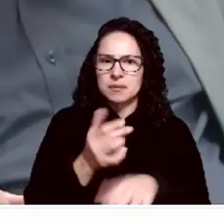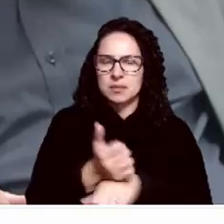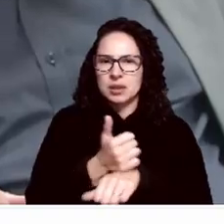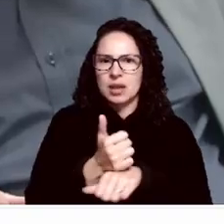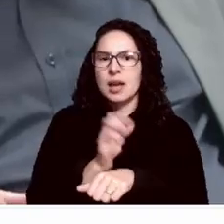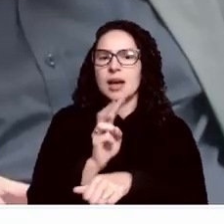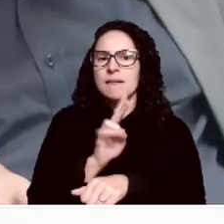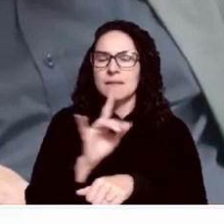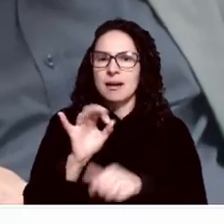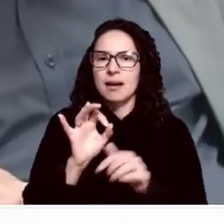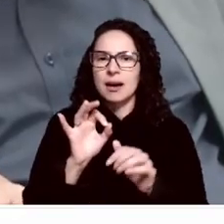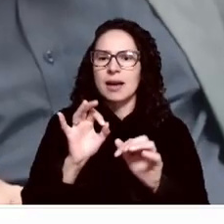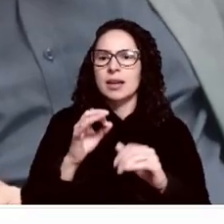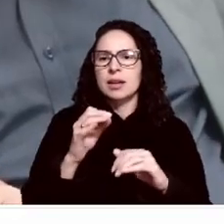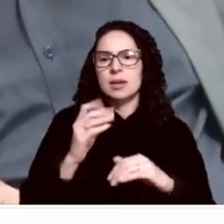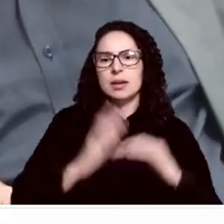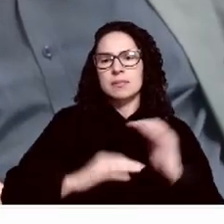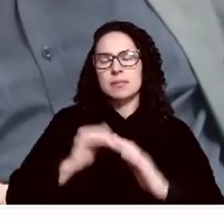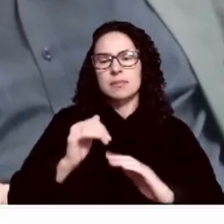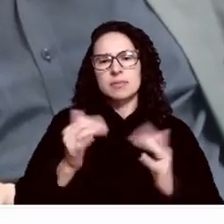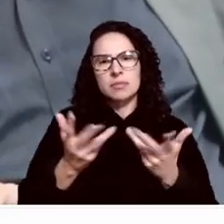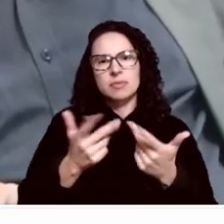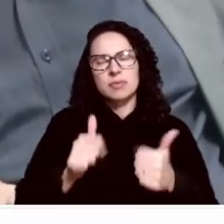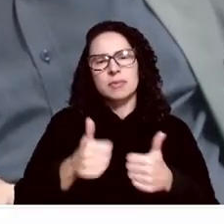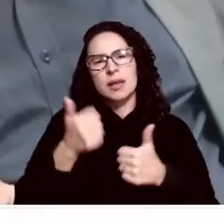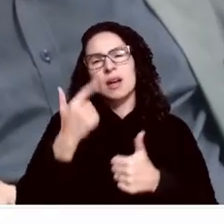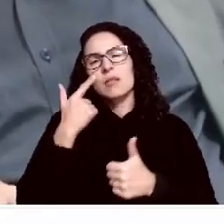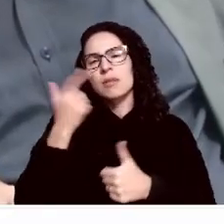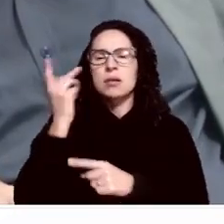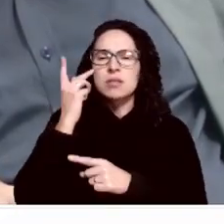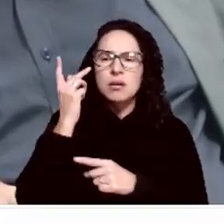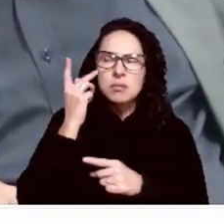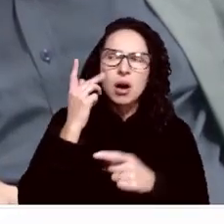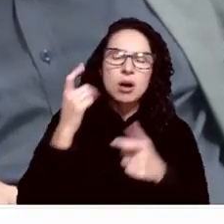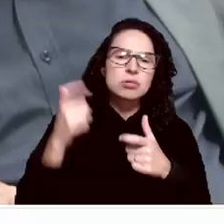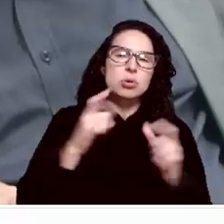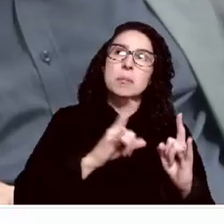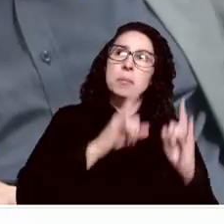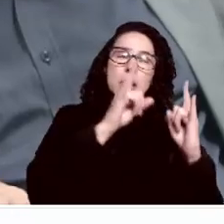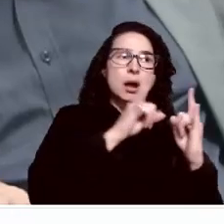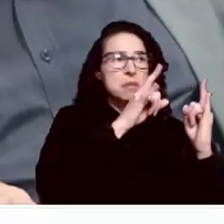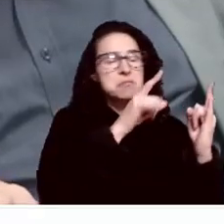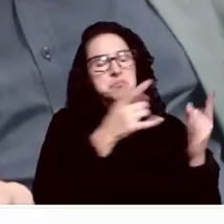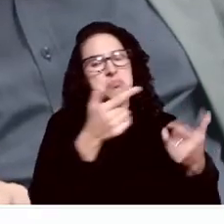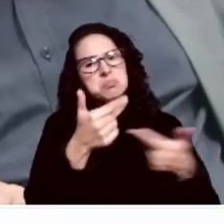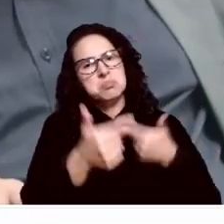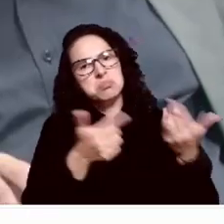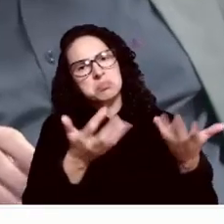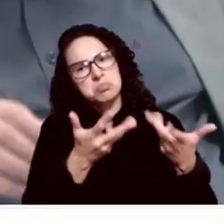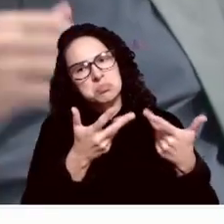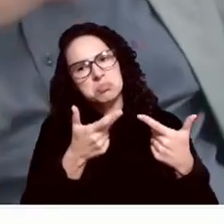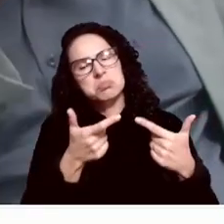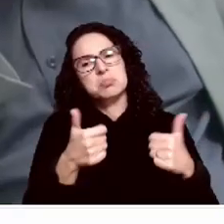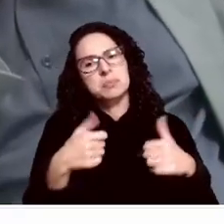procura fazer o melhor. Como nós vemos lá em São Paulo, em certos edifícios, o bom trabalho e desempenho dele